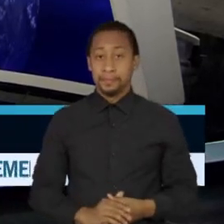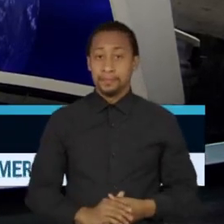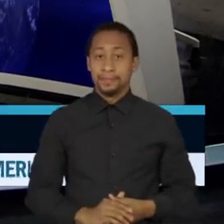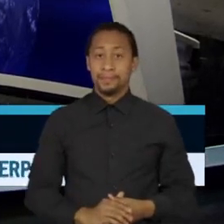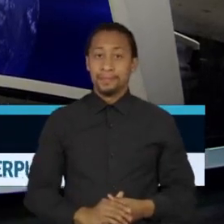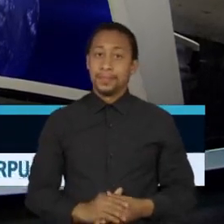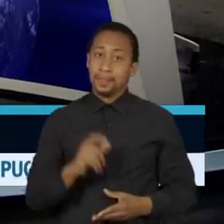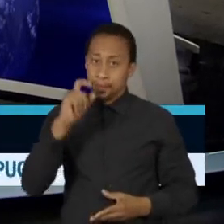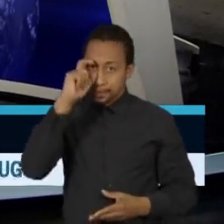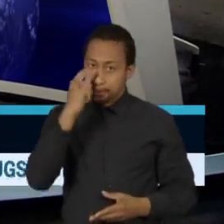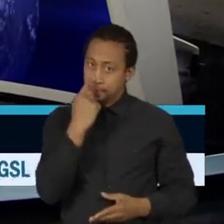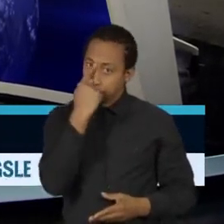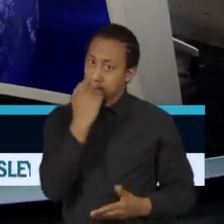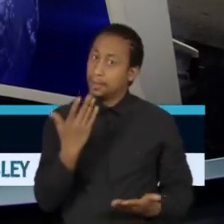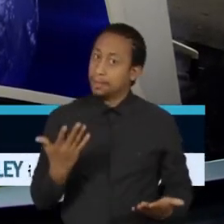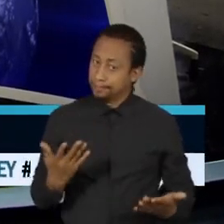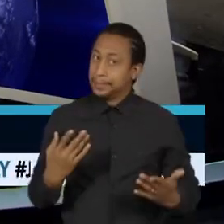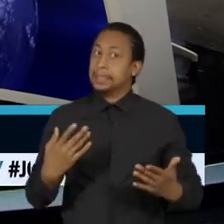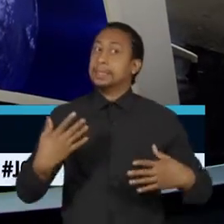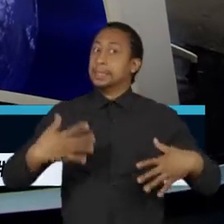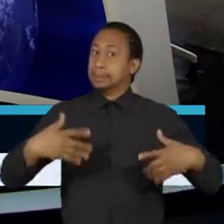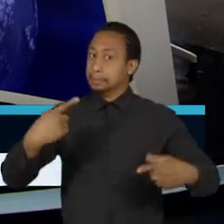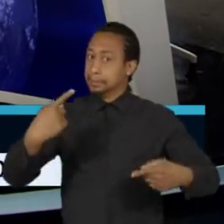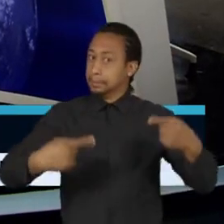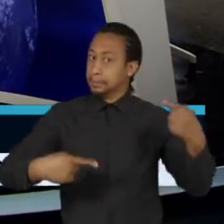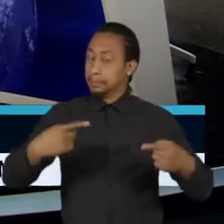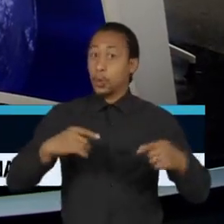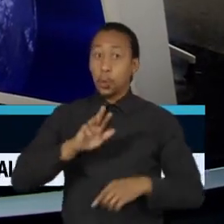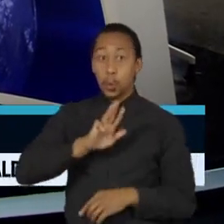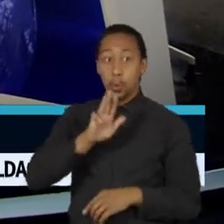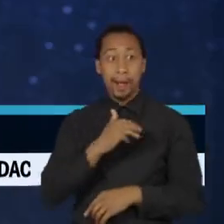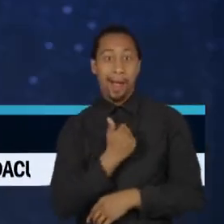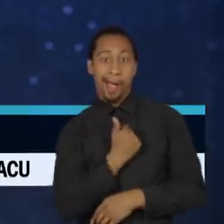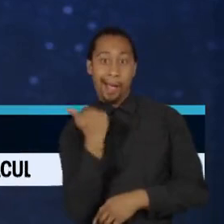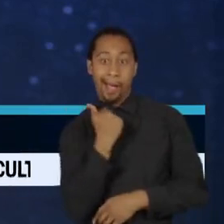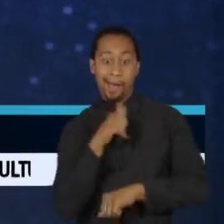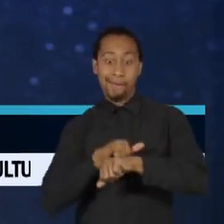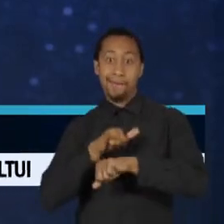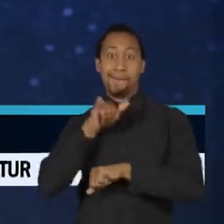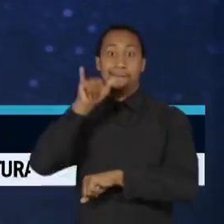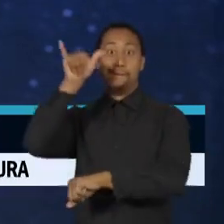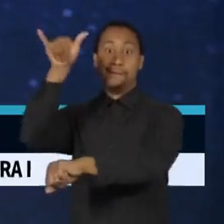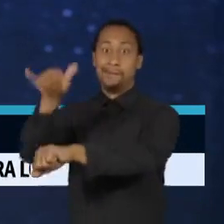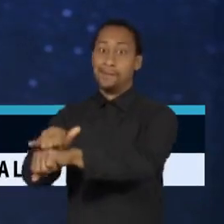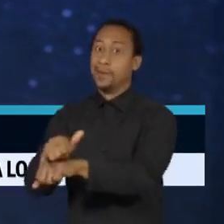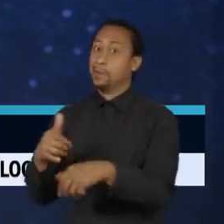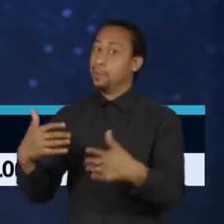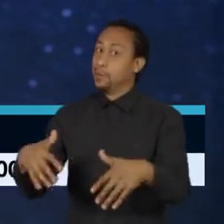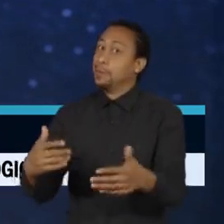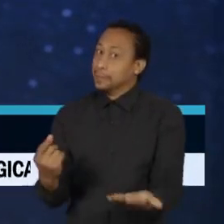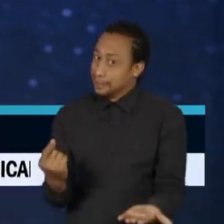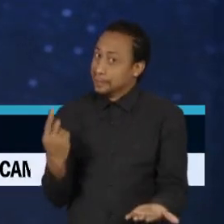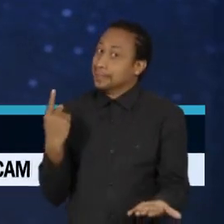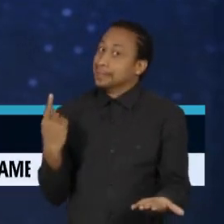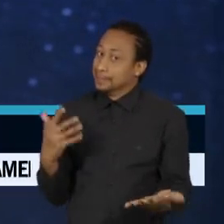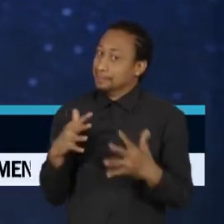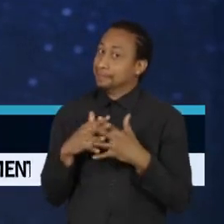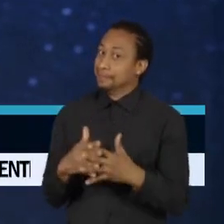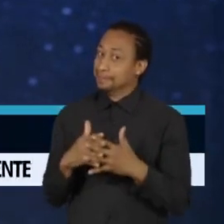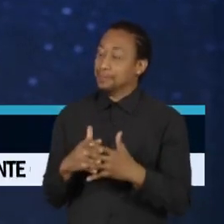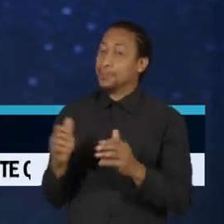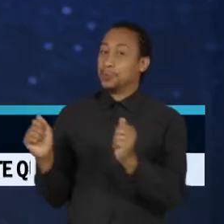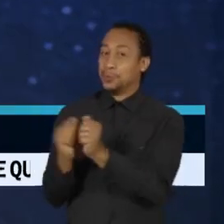É, Pondé, esse assunto gerou muita polêmica nas redes hoje, né? O quão republicano é a ida de Lula à COP de carona no jatinho de